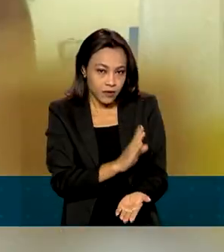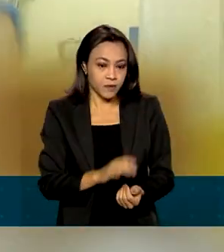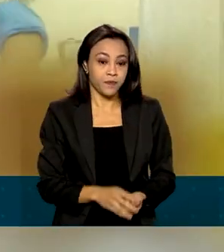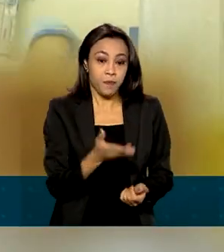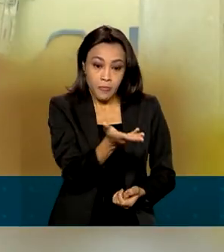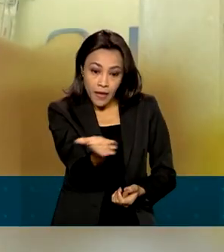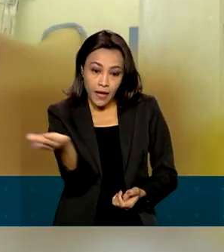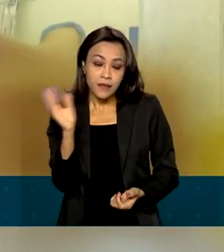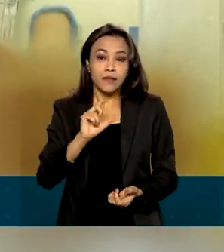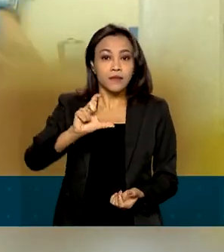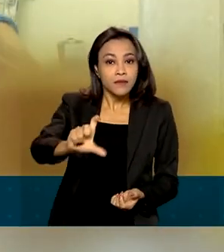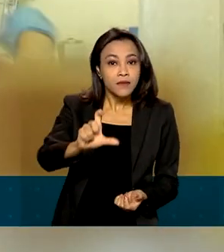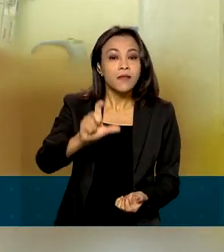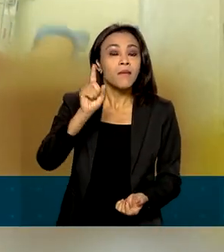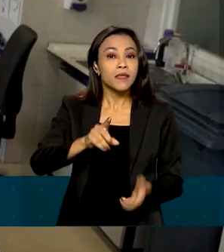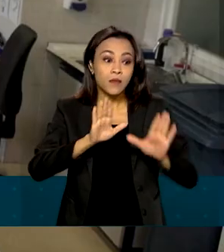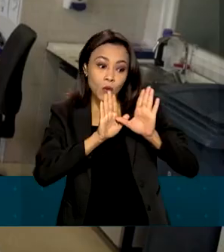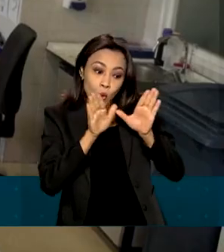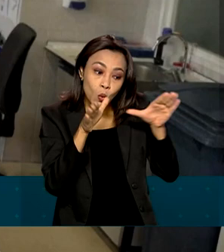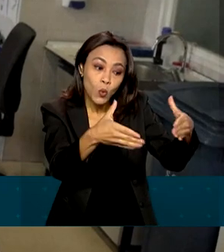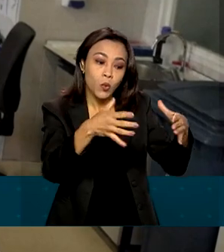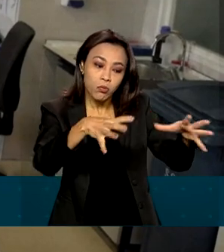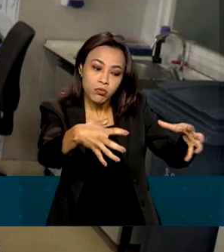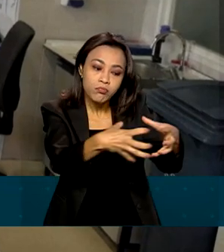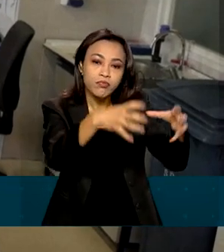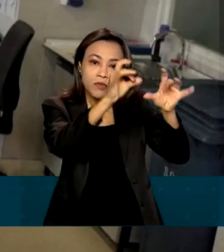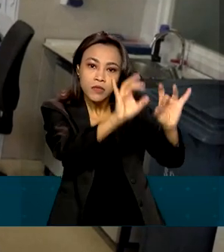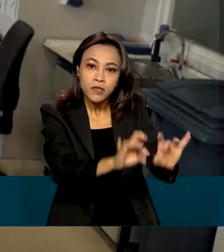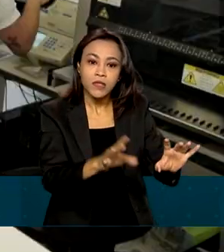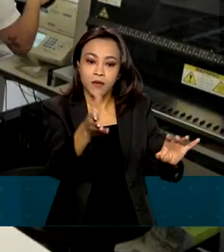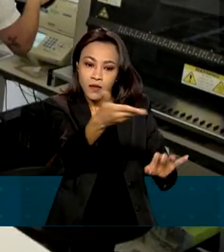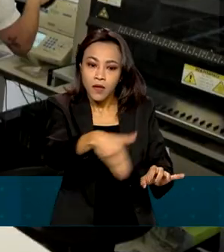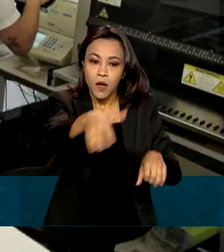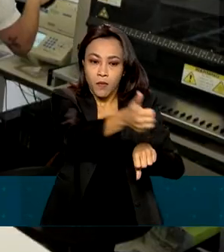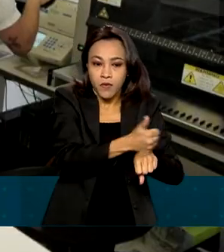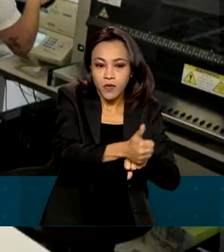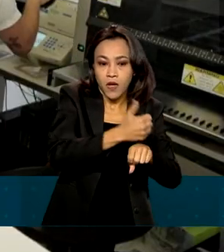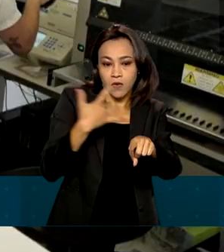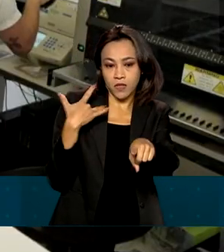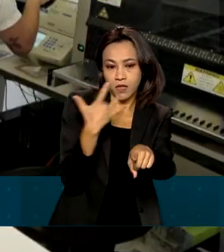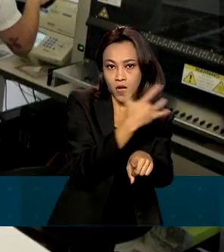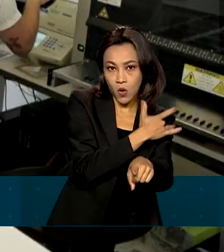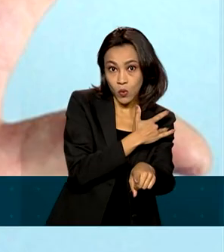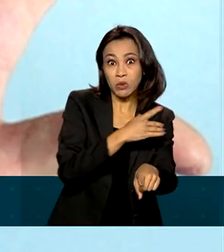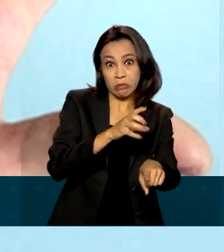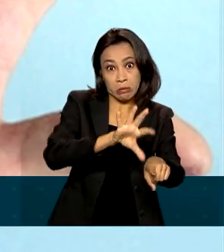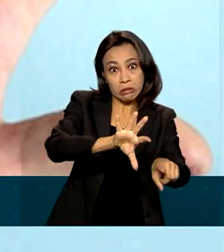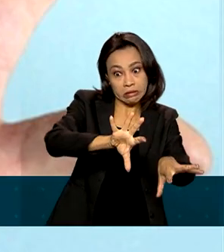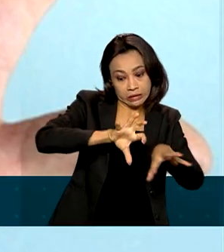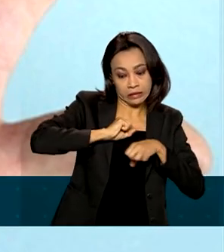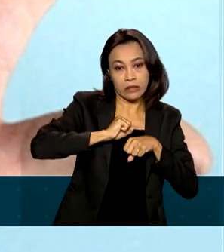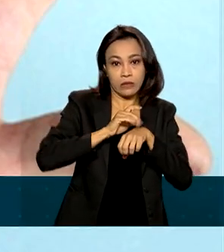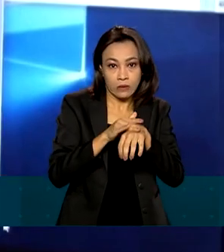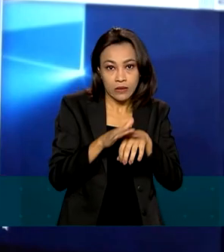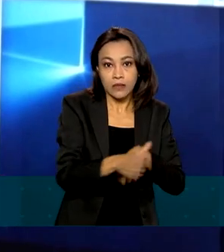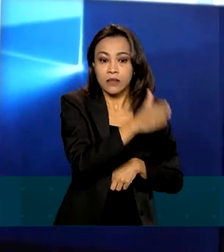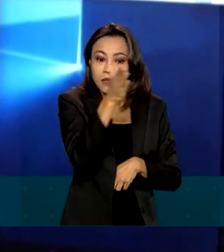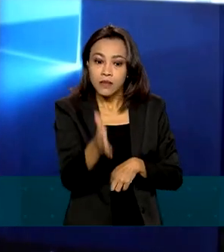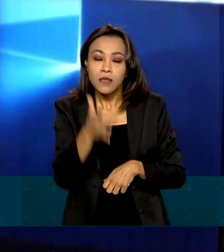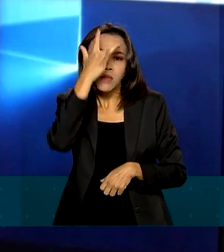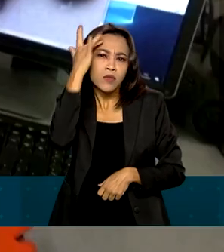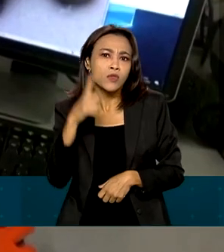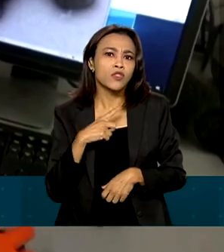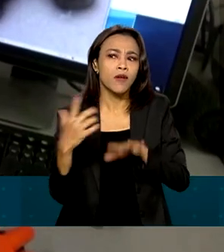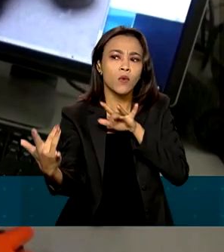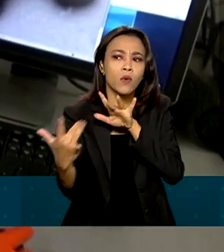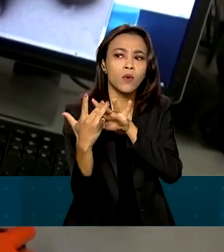imunizantes serão destinados a grupos específicos, como profissionais de saúde com alto risco de contaminação e pessoas que tiveram